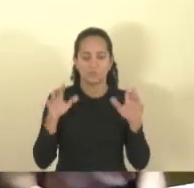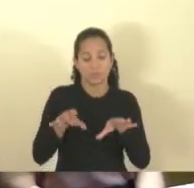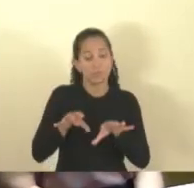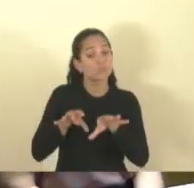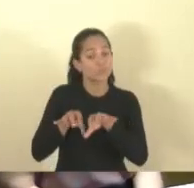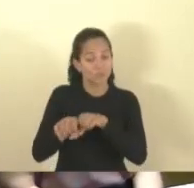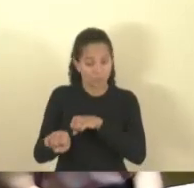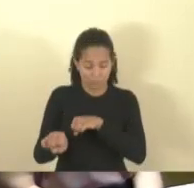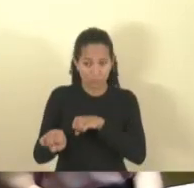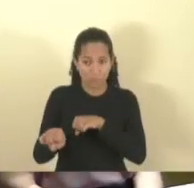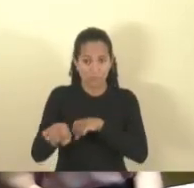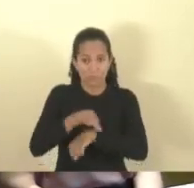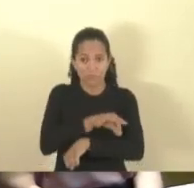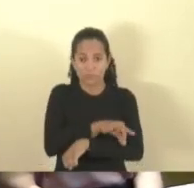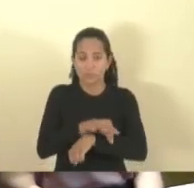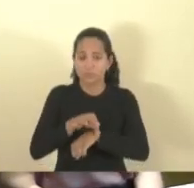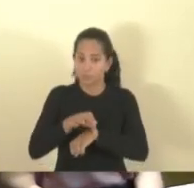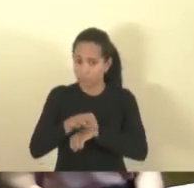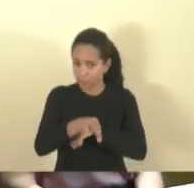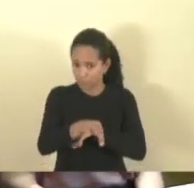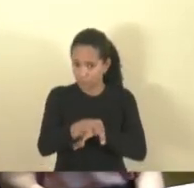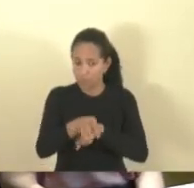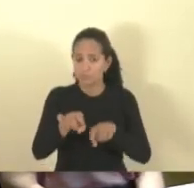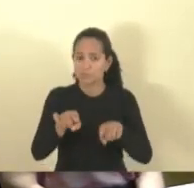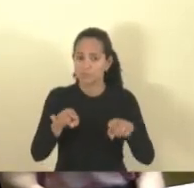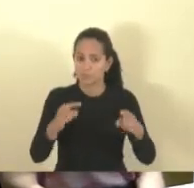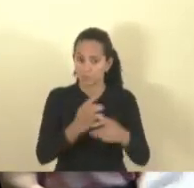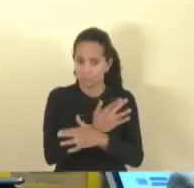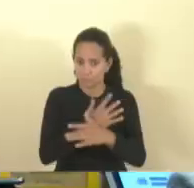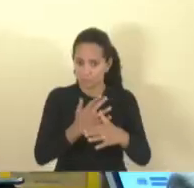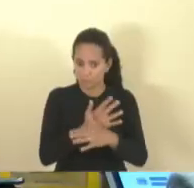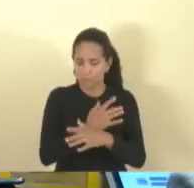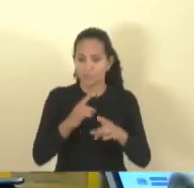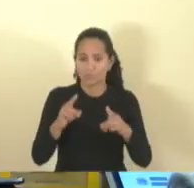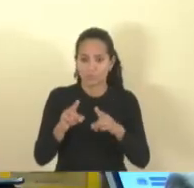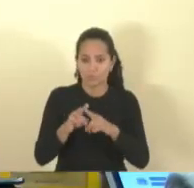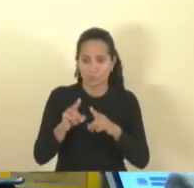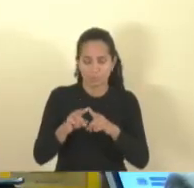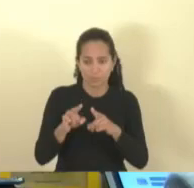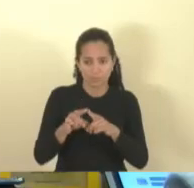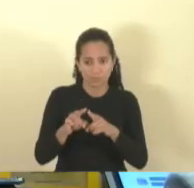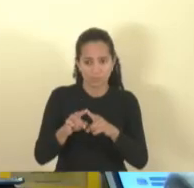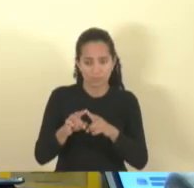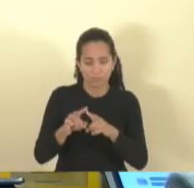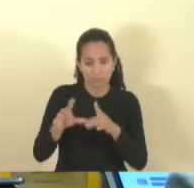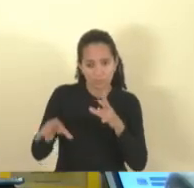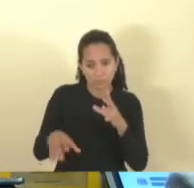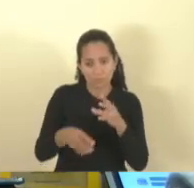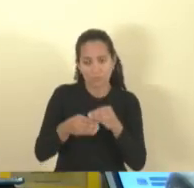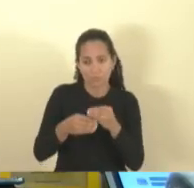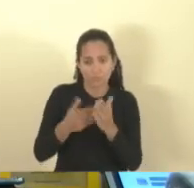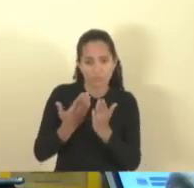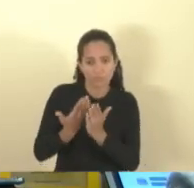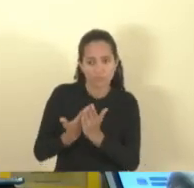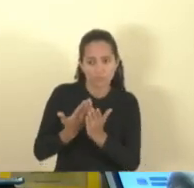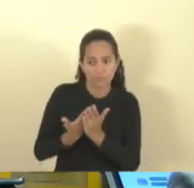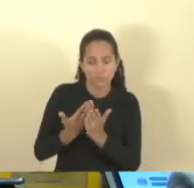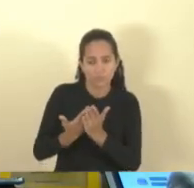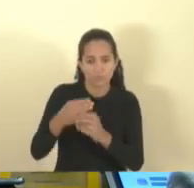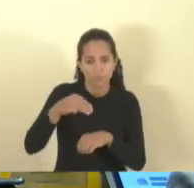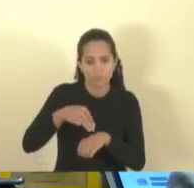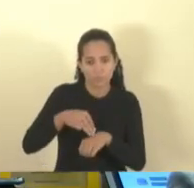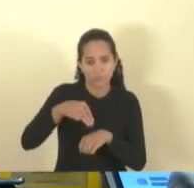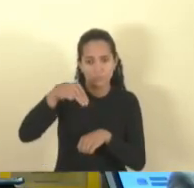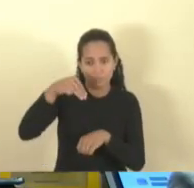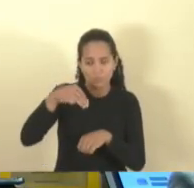Graduada em Arquitetura e Urbanismo e posteriormente complementou seus estudos com um